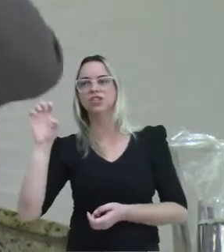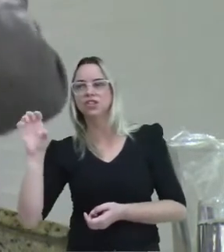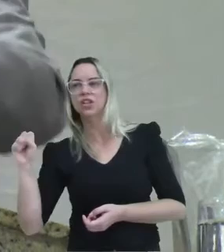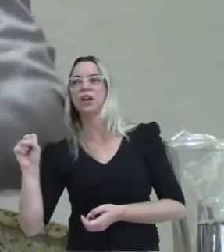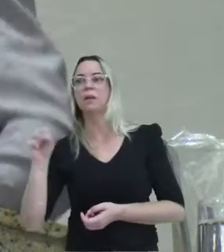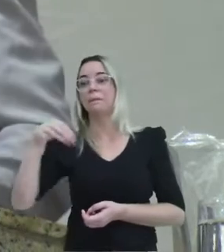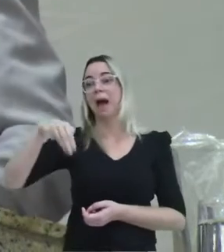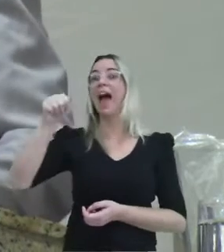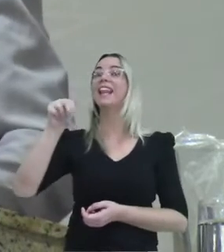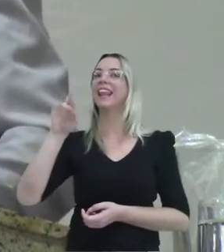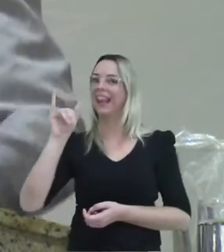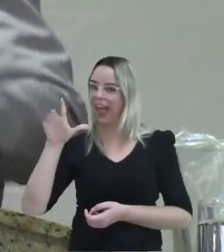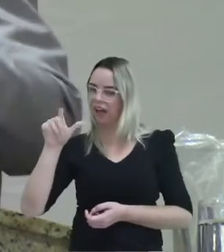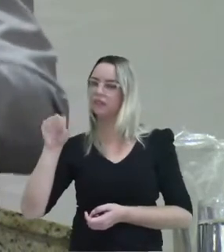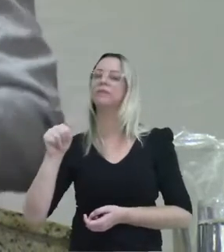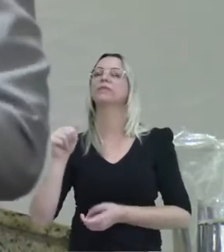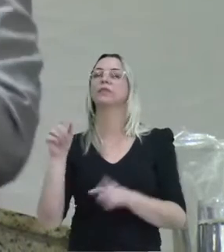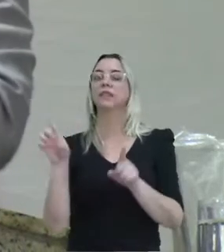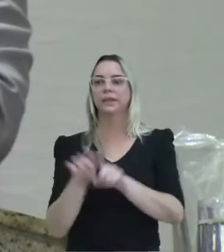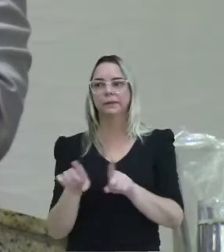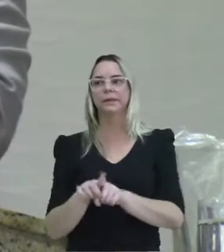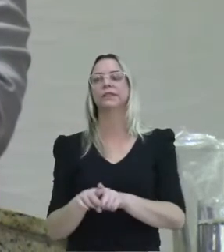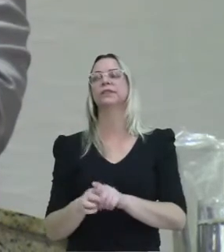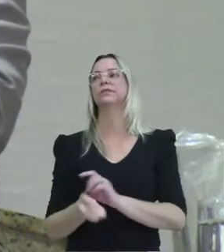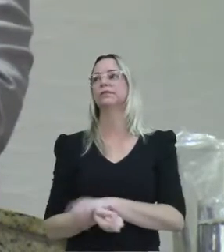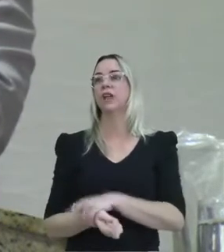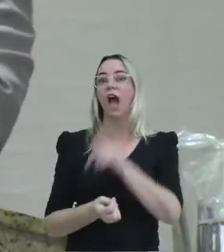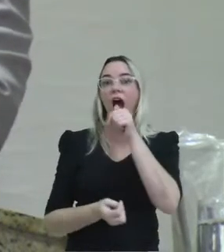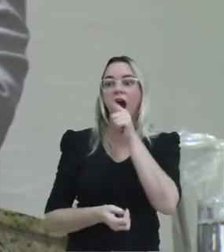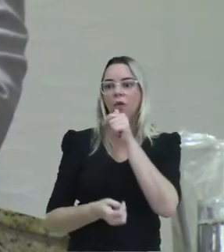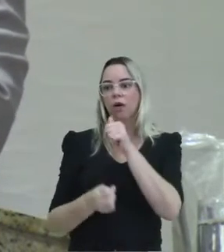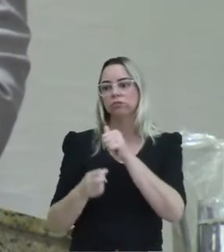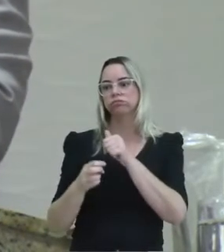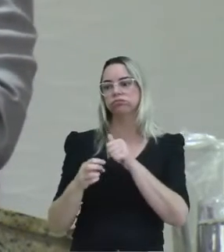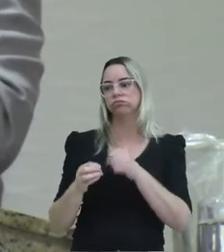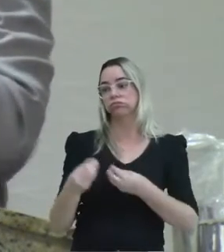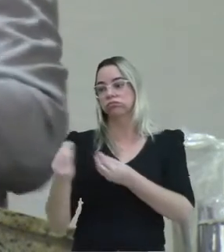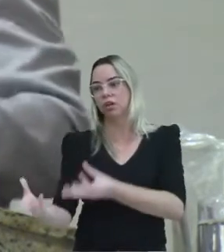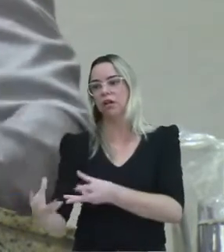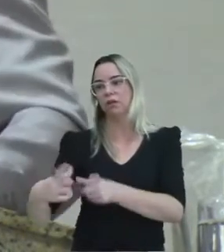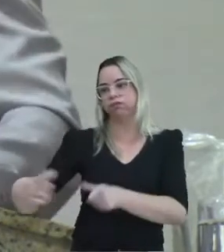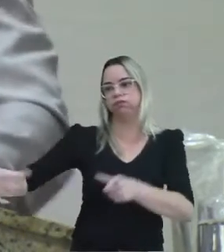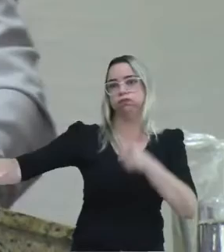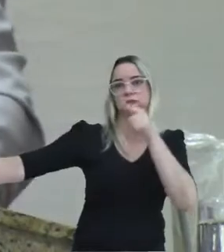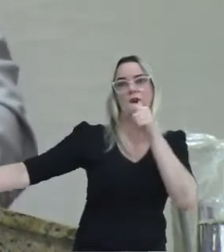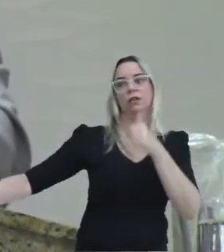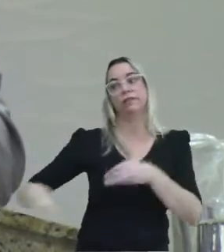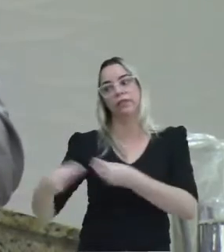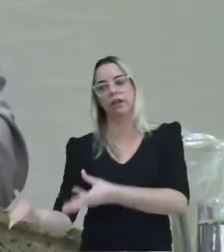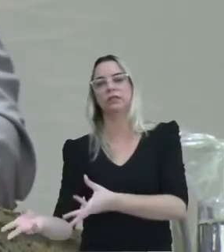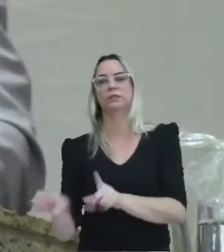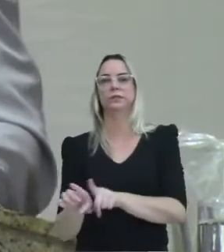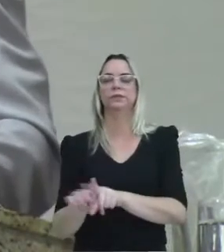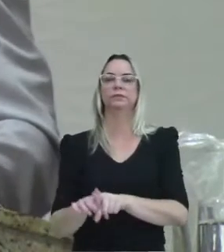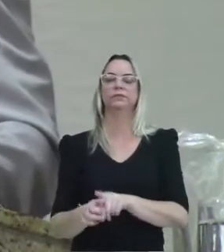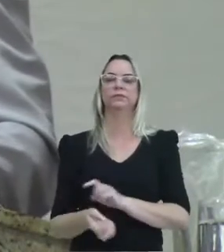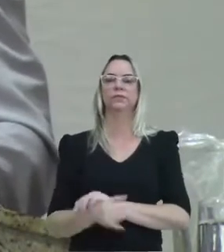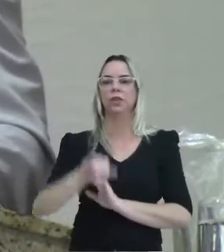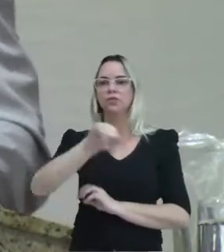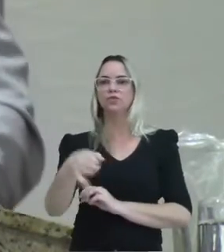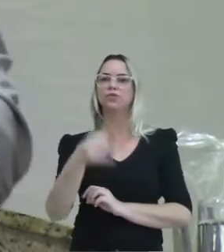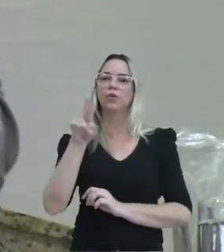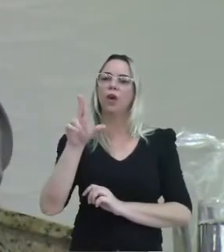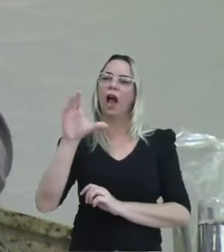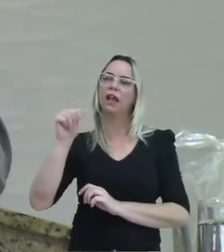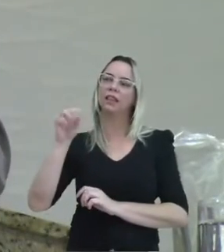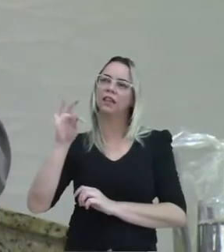a gente vai puxar também uma extensão de água lá para aquela região, saindo de Jucati, indo até